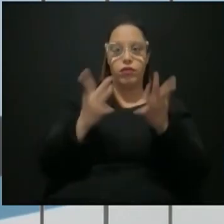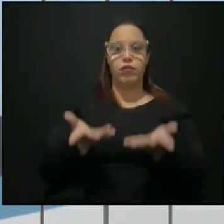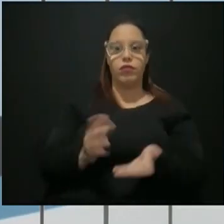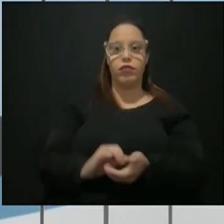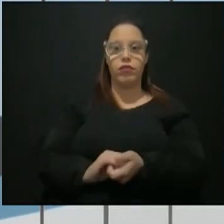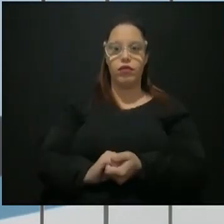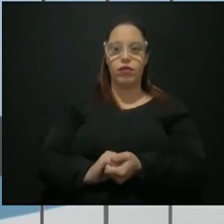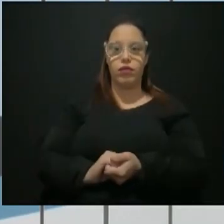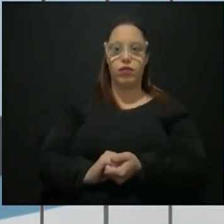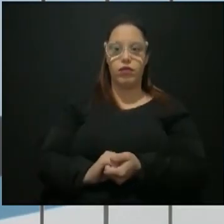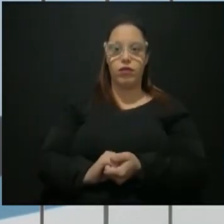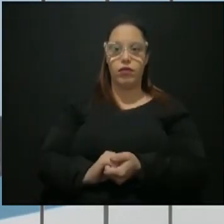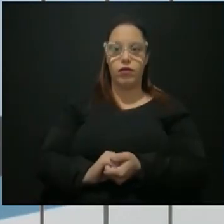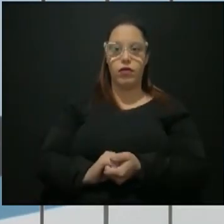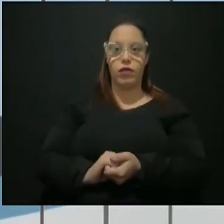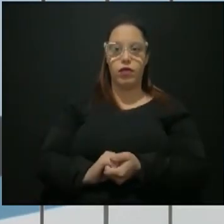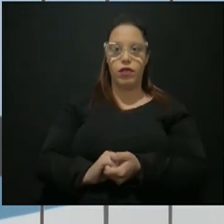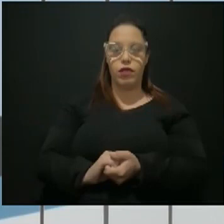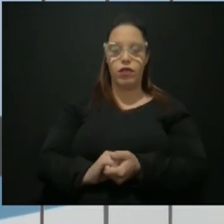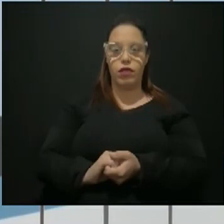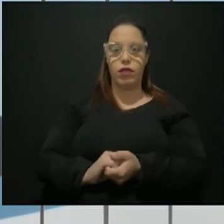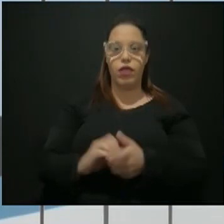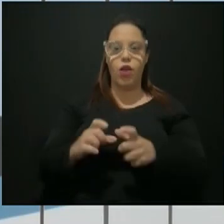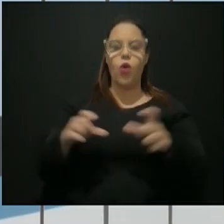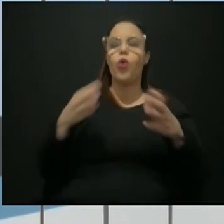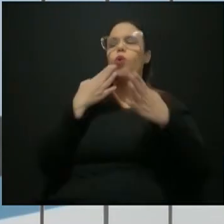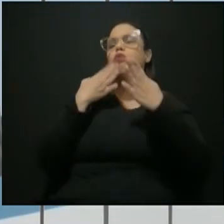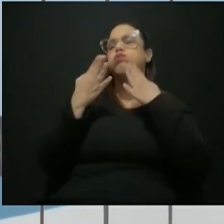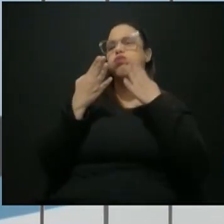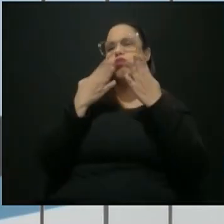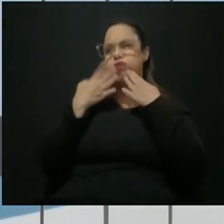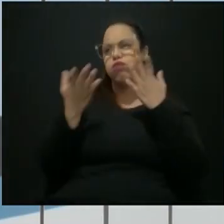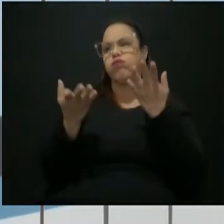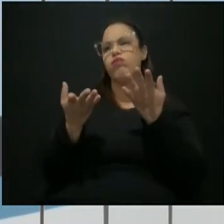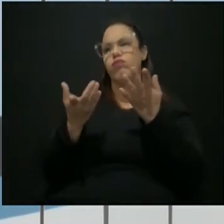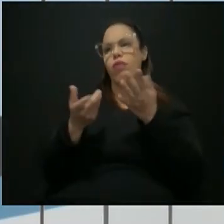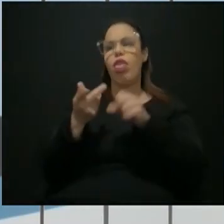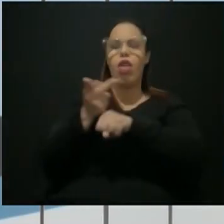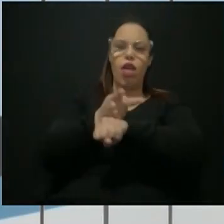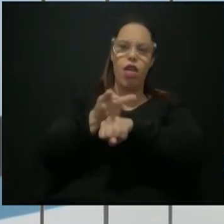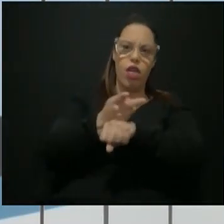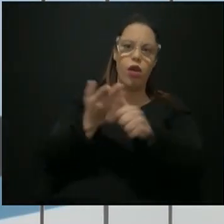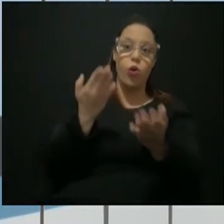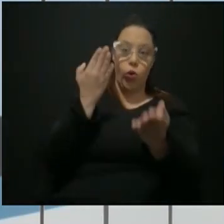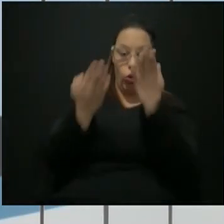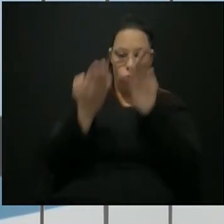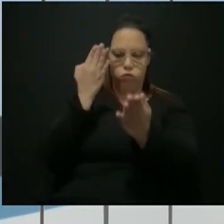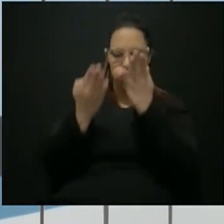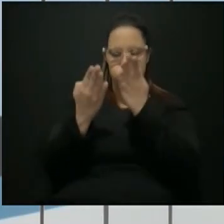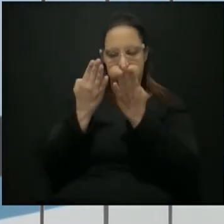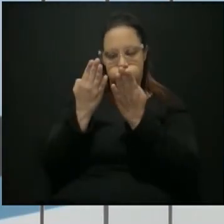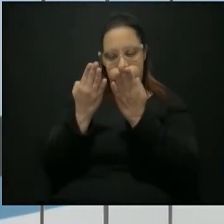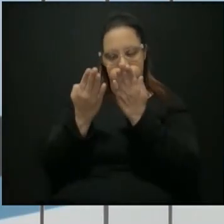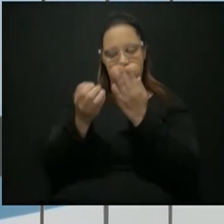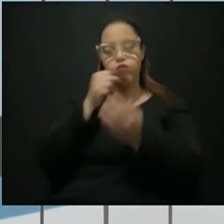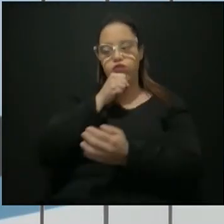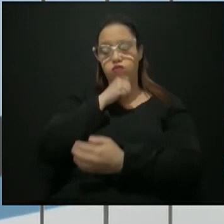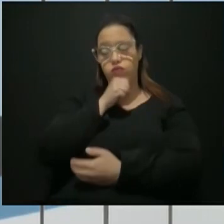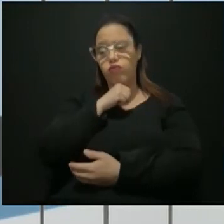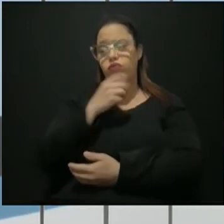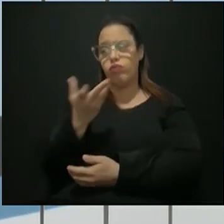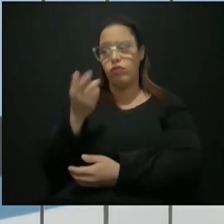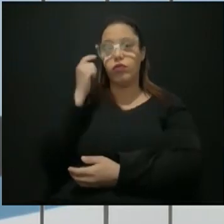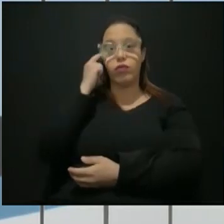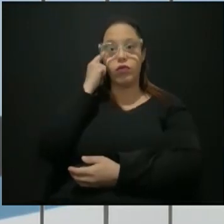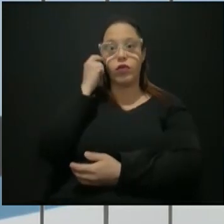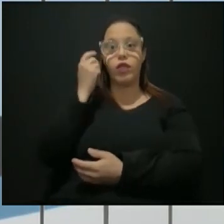a questão de maior debate, né, e uma busca por maior igualdade nas discussões de envelhecimento, as pessoas, as questões de